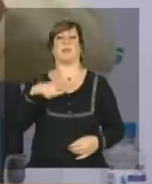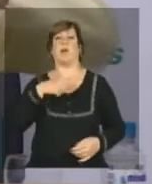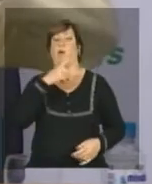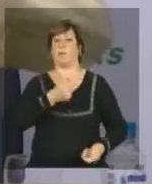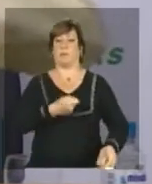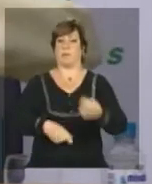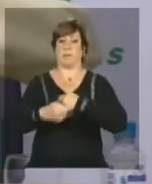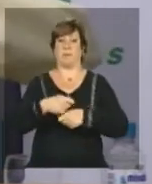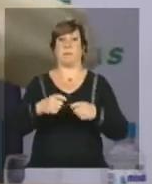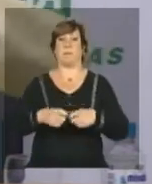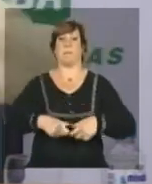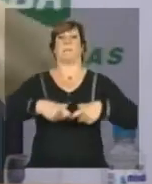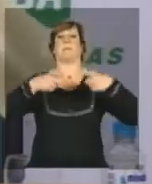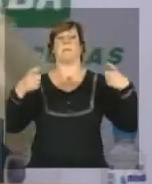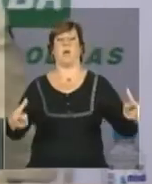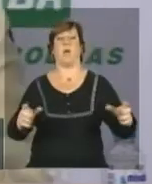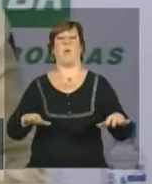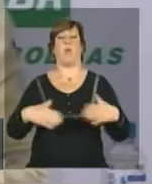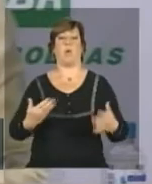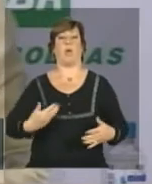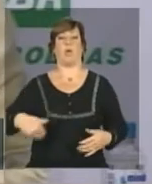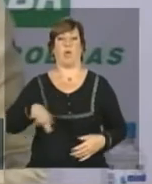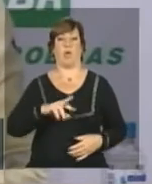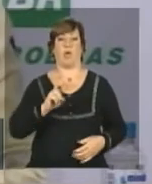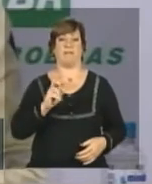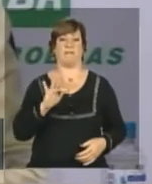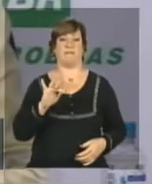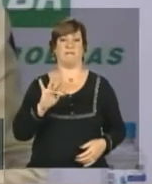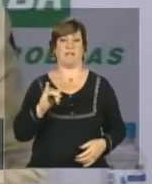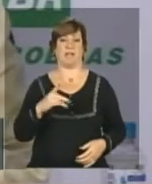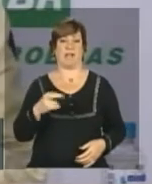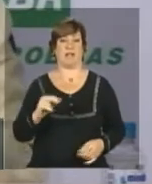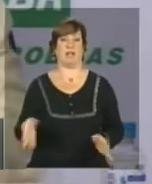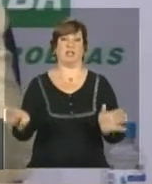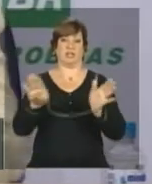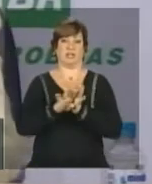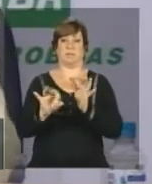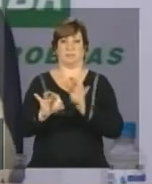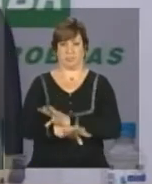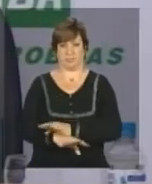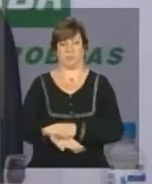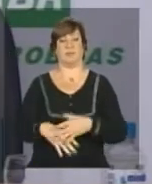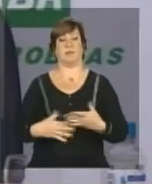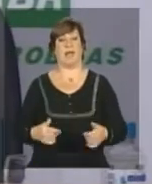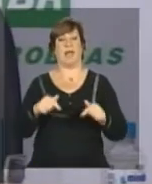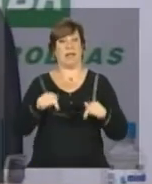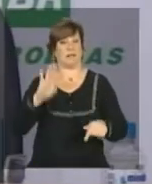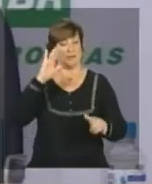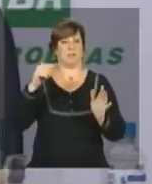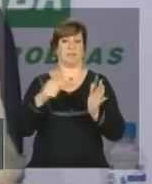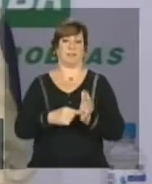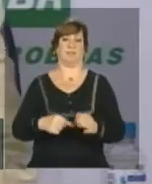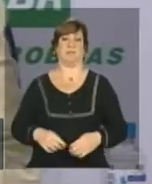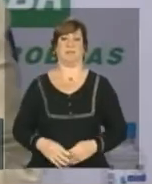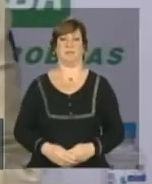mercado ainda maior quando as nossas refinarias chegarem. Esse é o ponto.